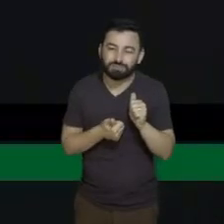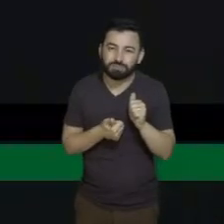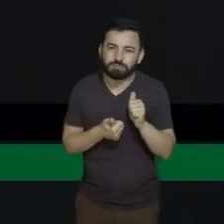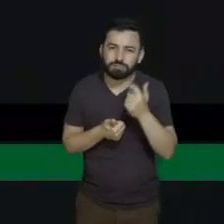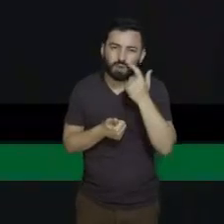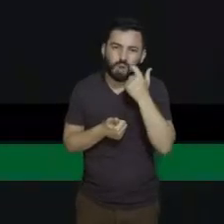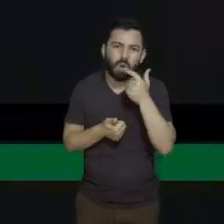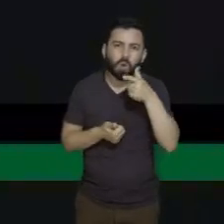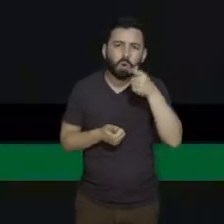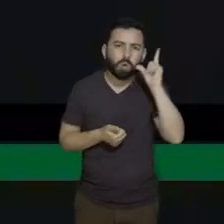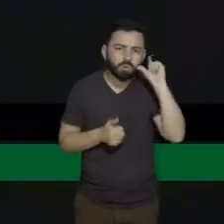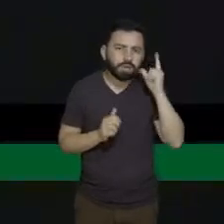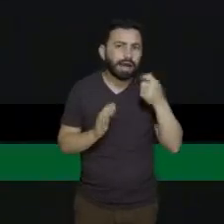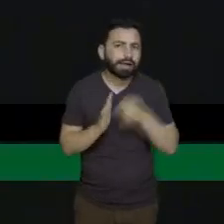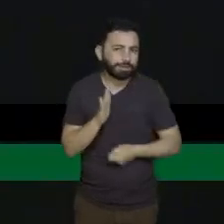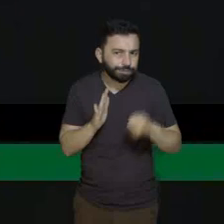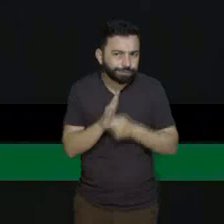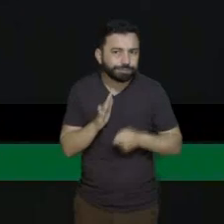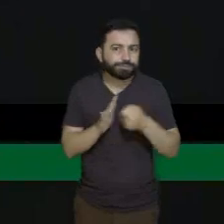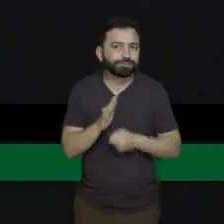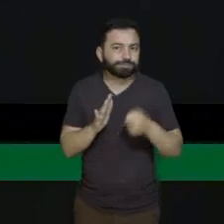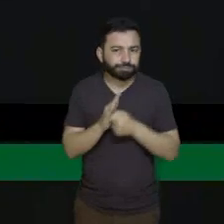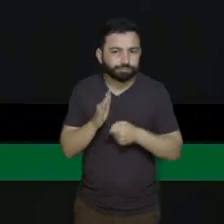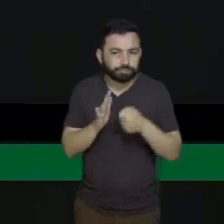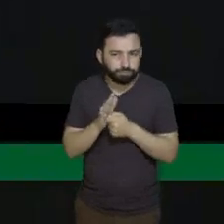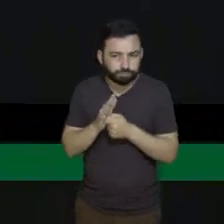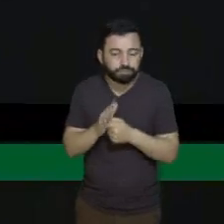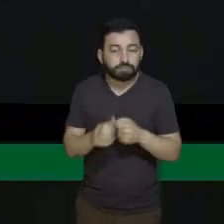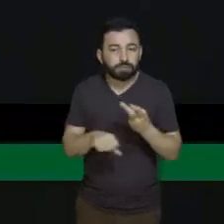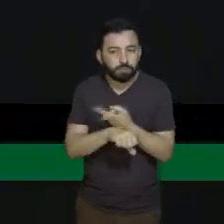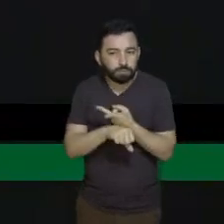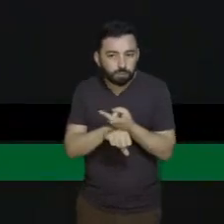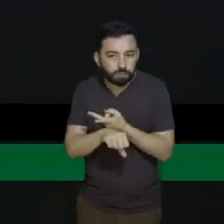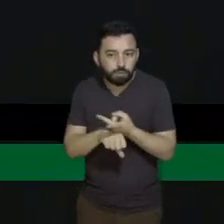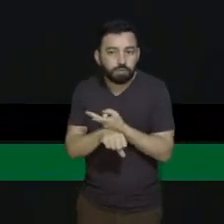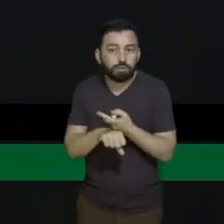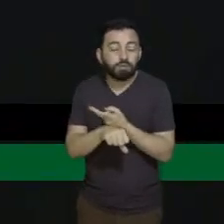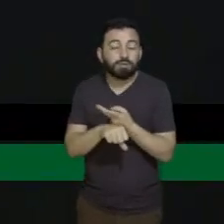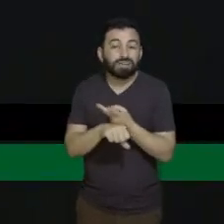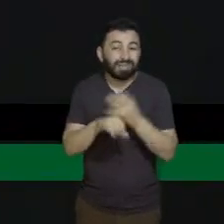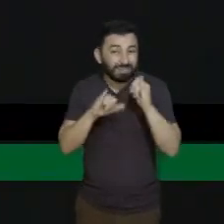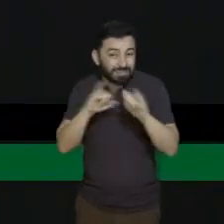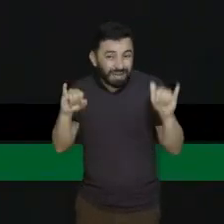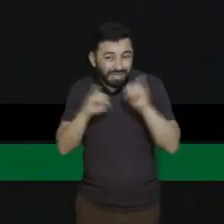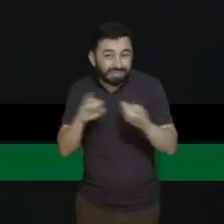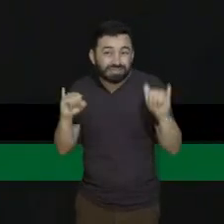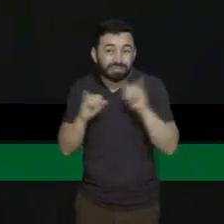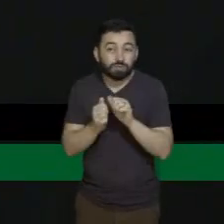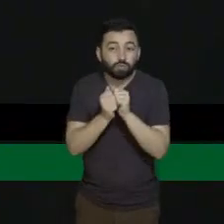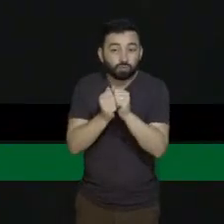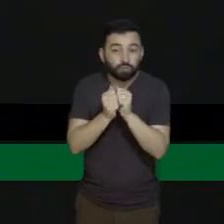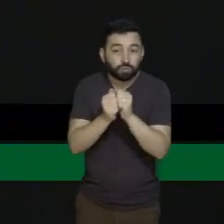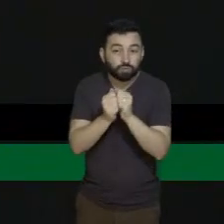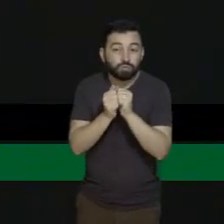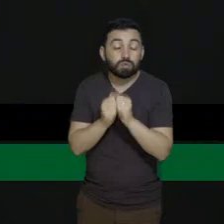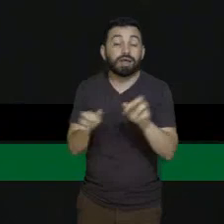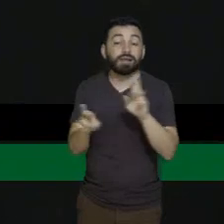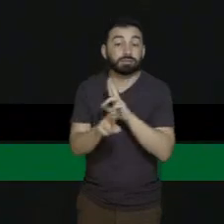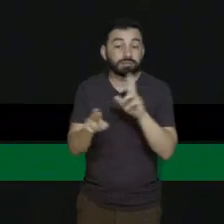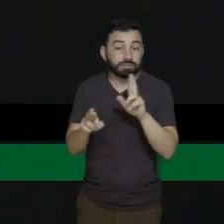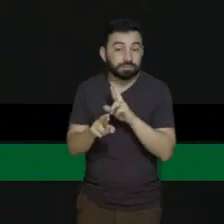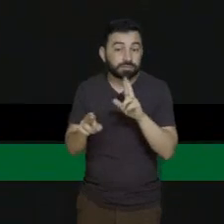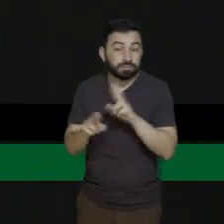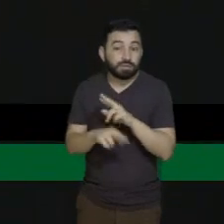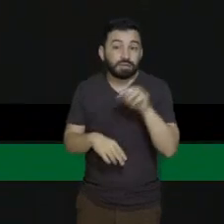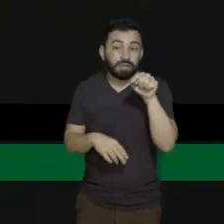Ontem, a luta foi grande e a procura da imprensa conosco, maior ainda com relação